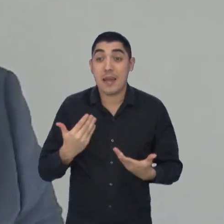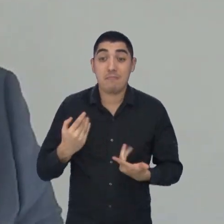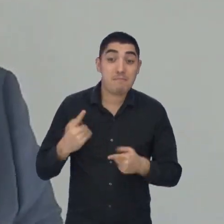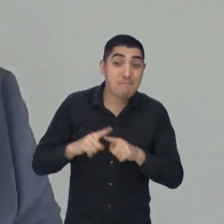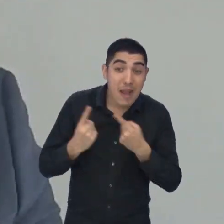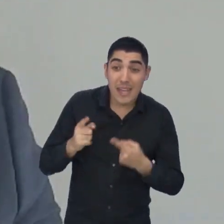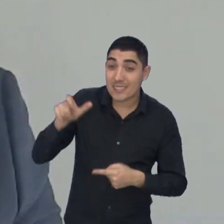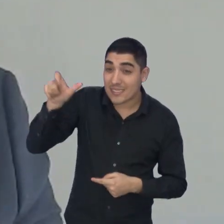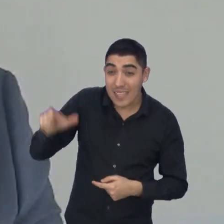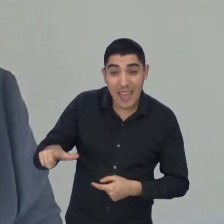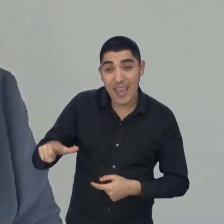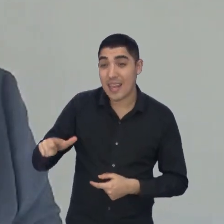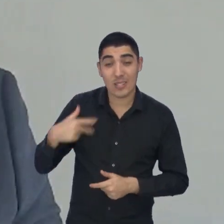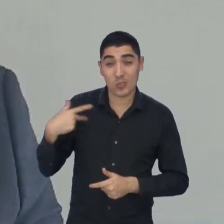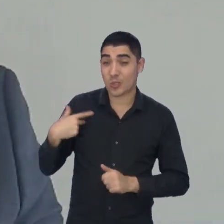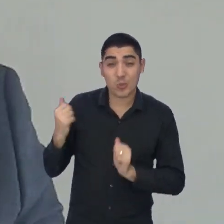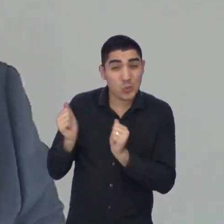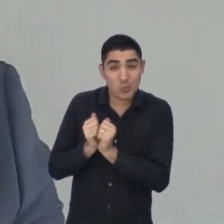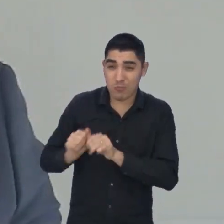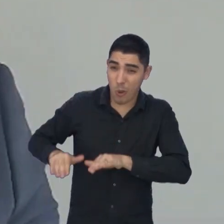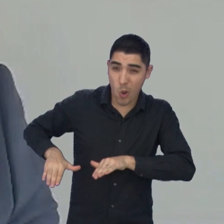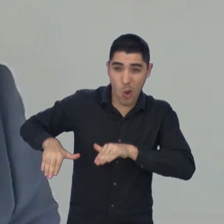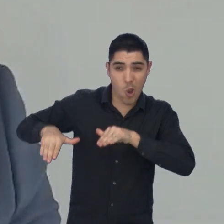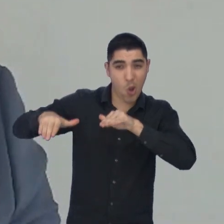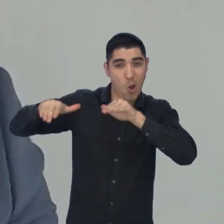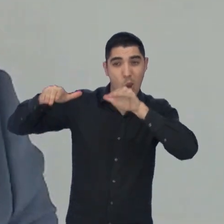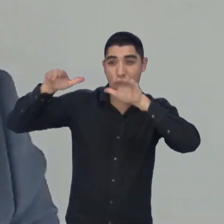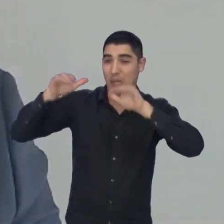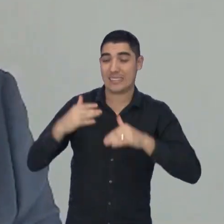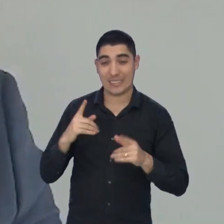que eu compartilho a minha vida inteira. O que eu posso